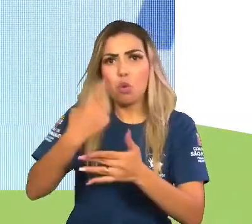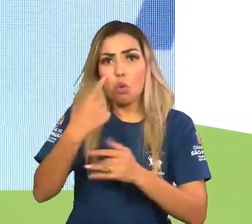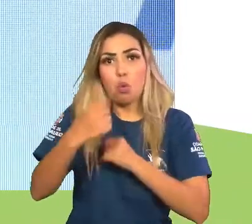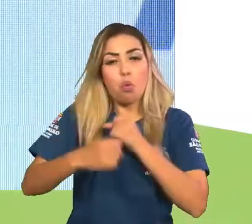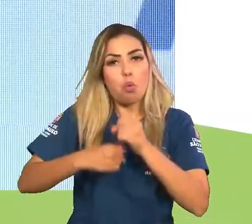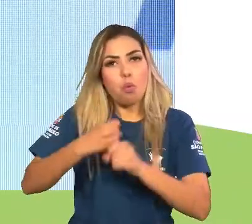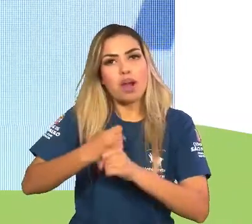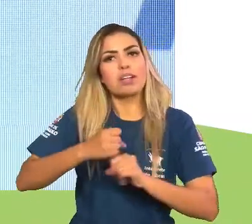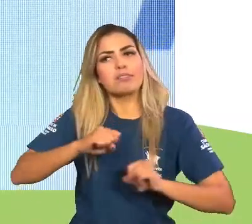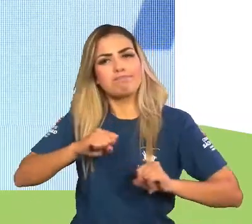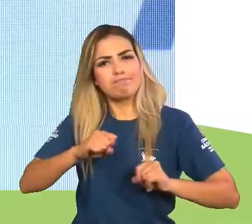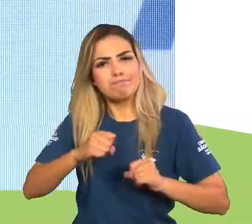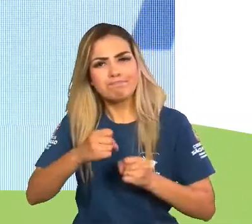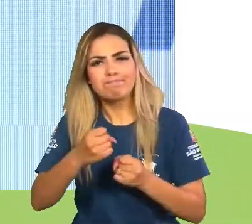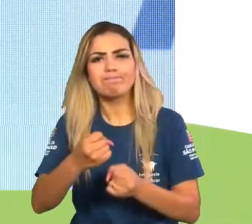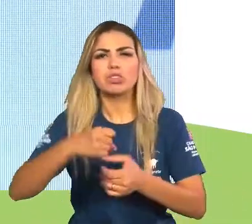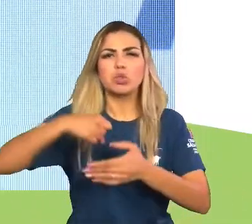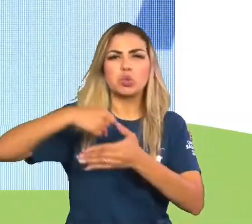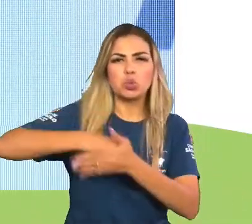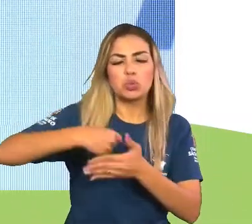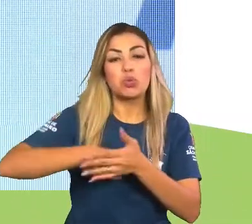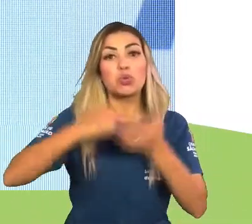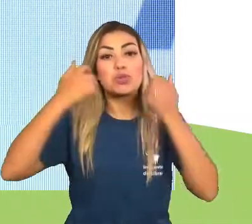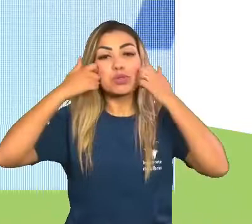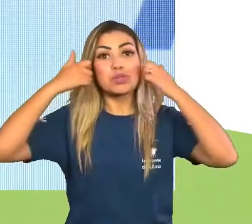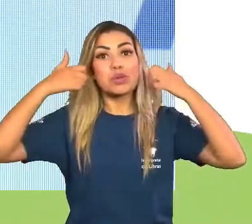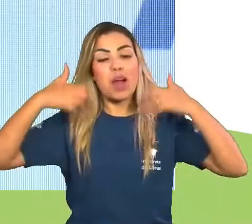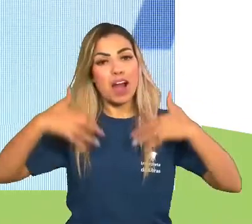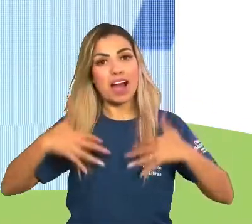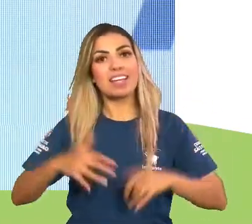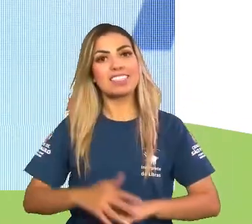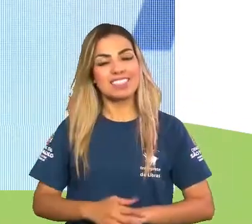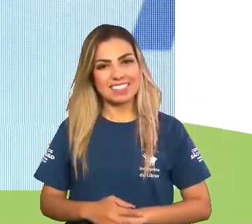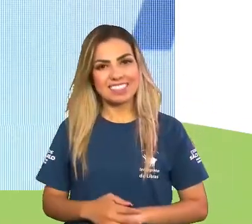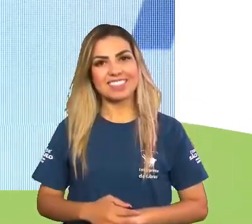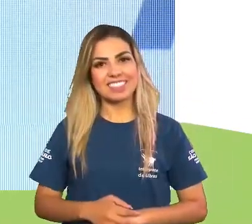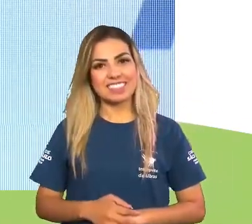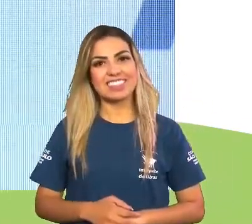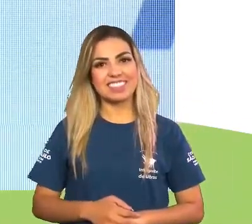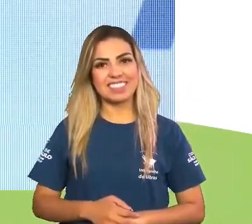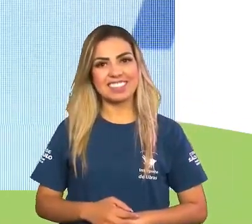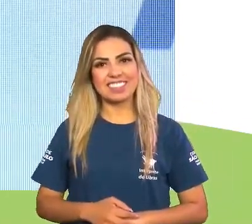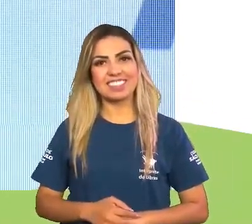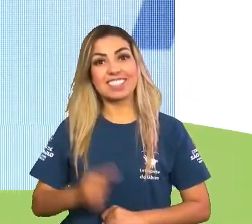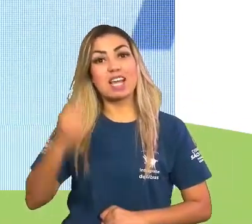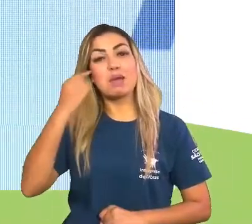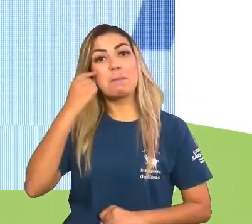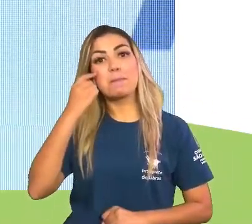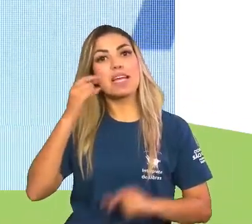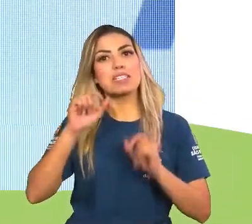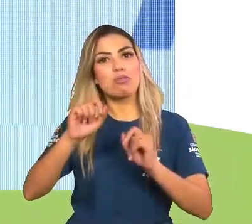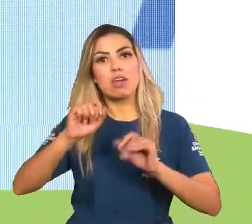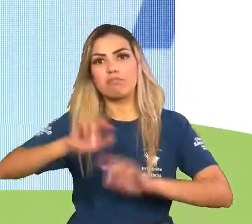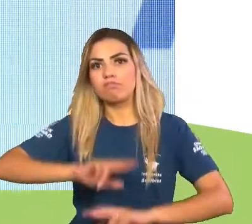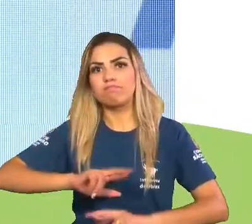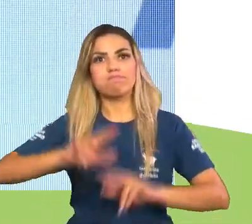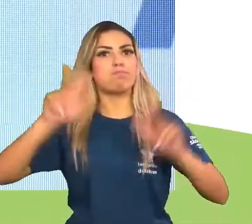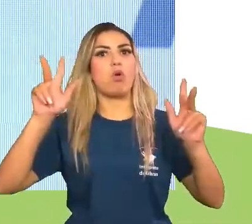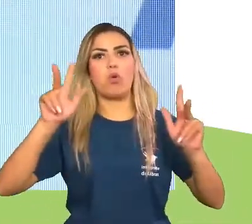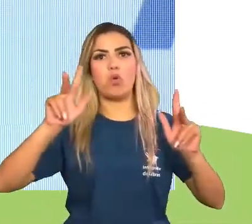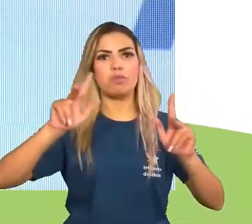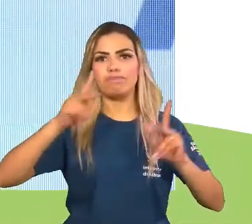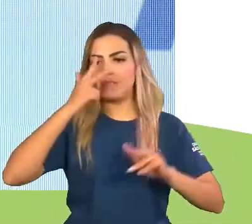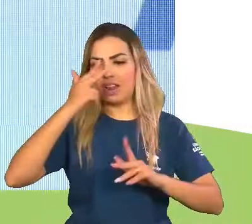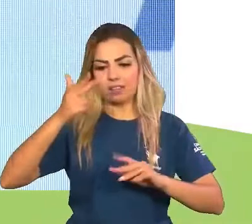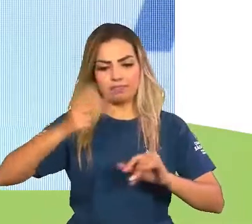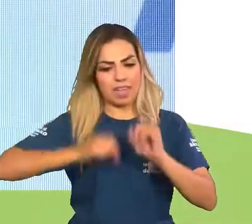dedicação, suor, em busca de um heroísmo. Não existe uma outra palavra diferente do que a